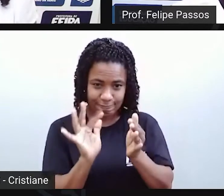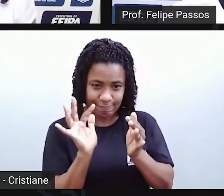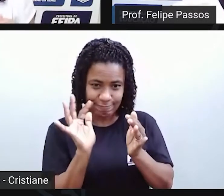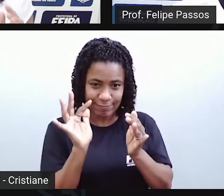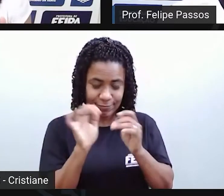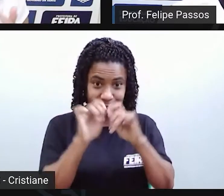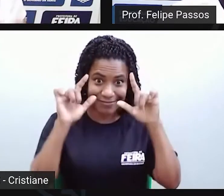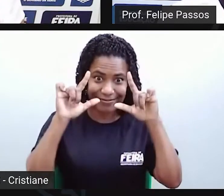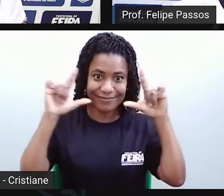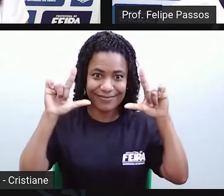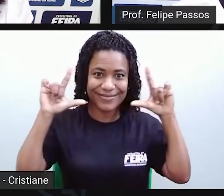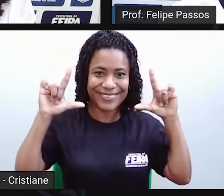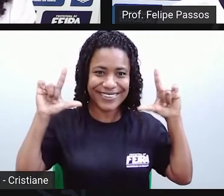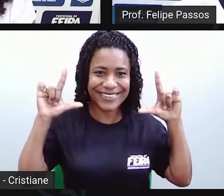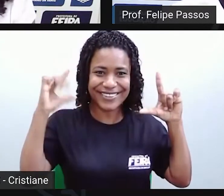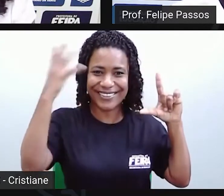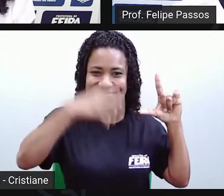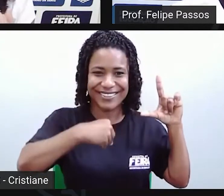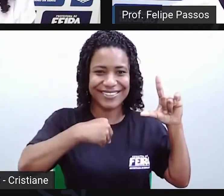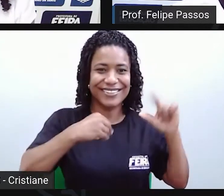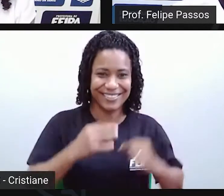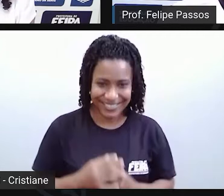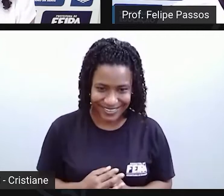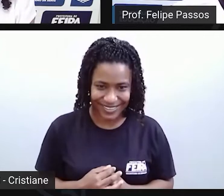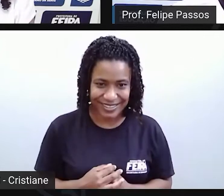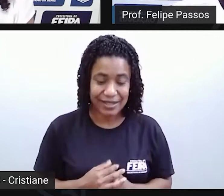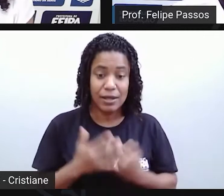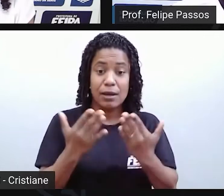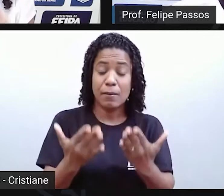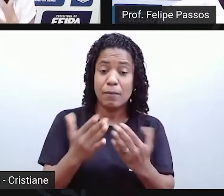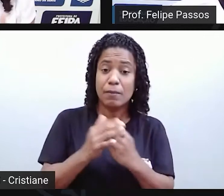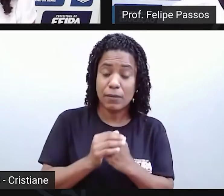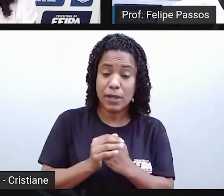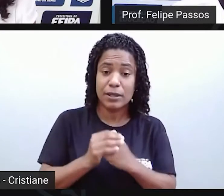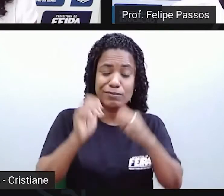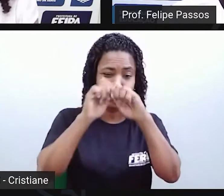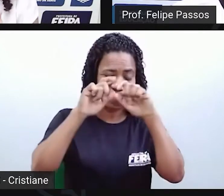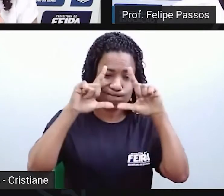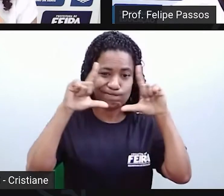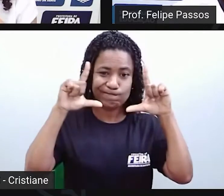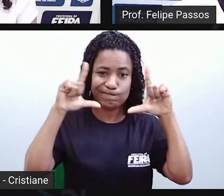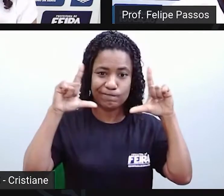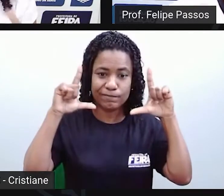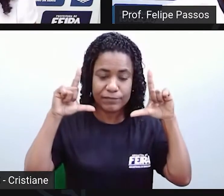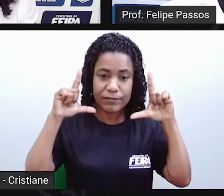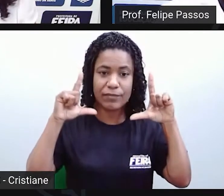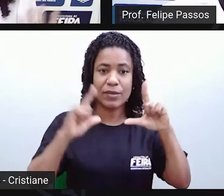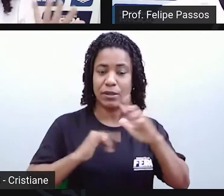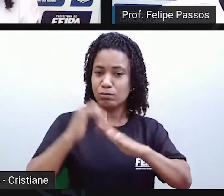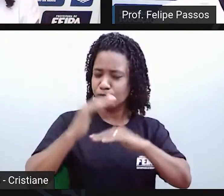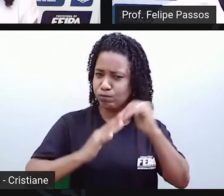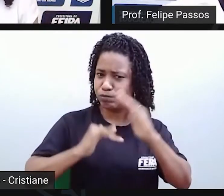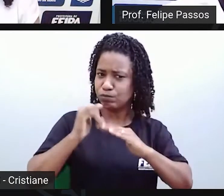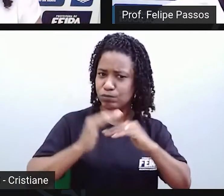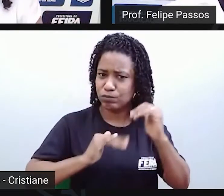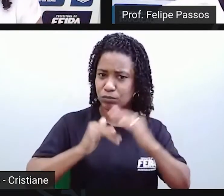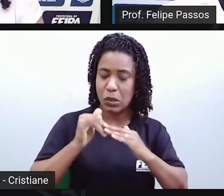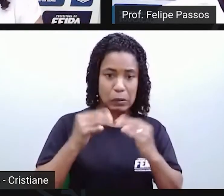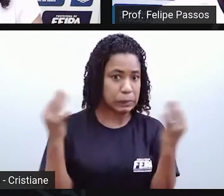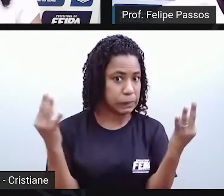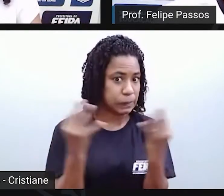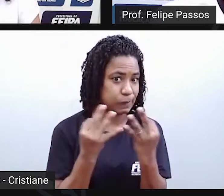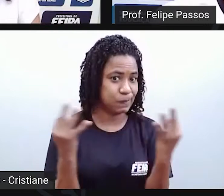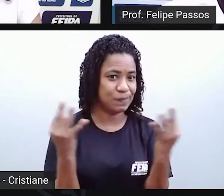filtro. Porém, os filtros eles ganharam um nível de profissionalização e um nível de excelência que hoje eles